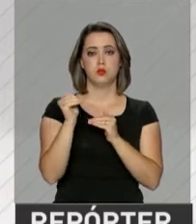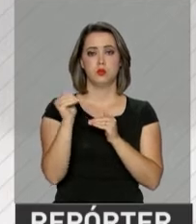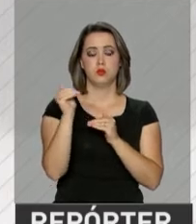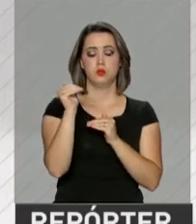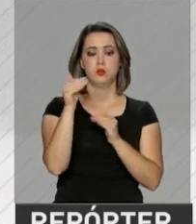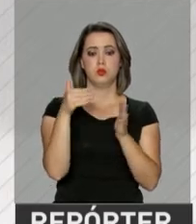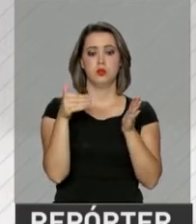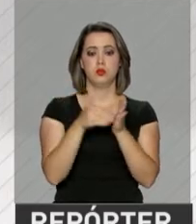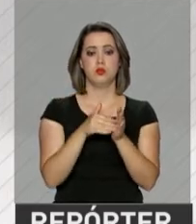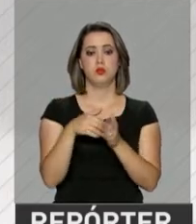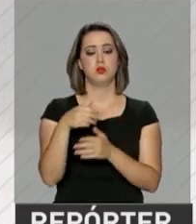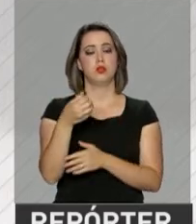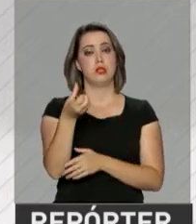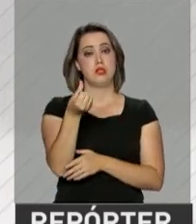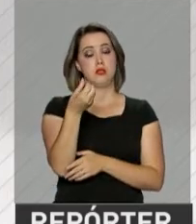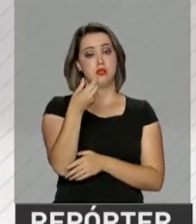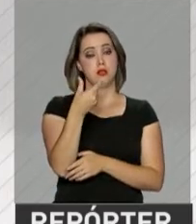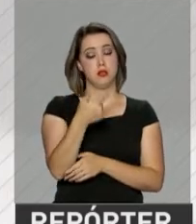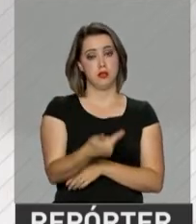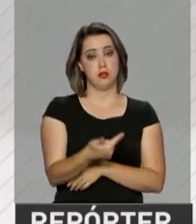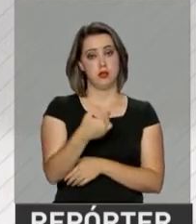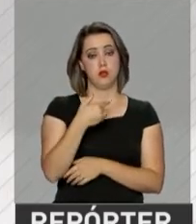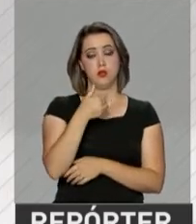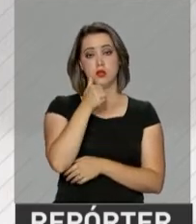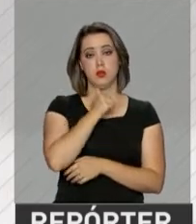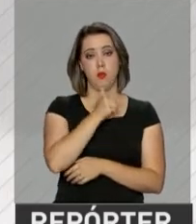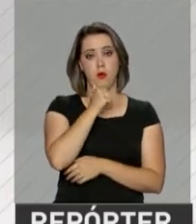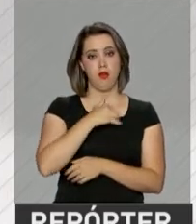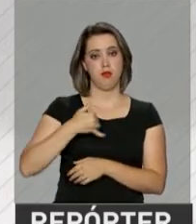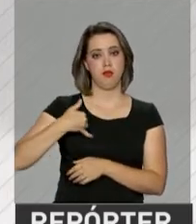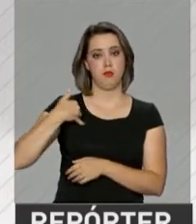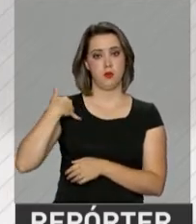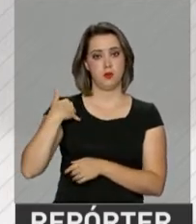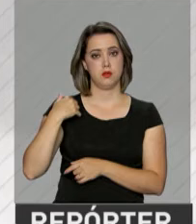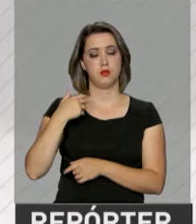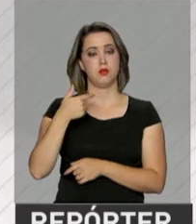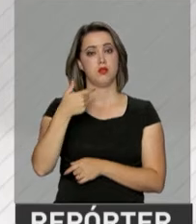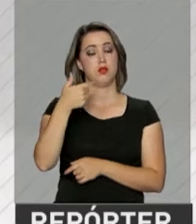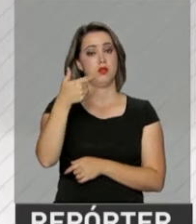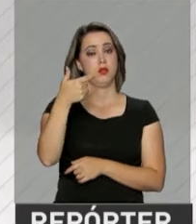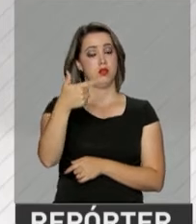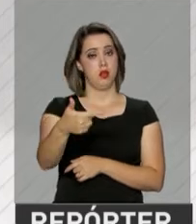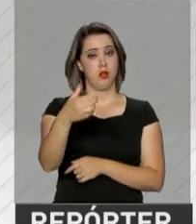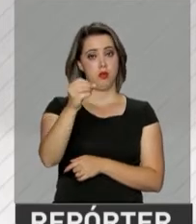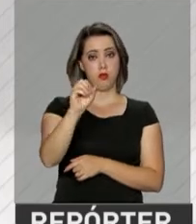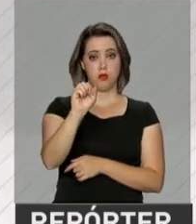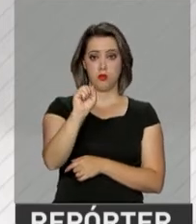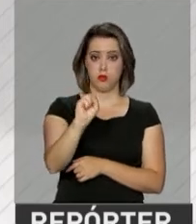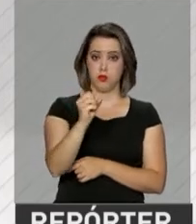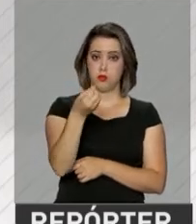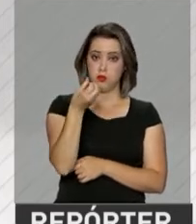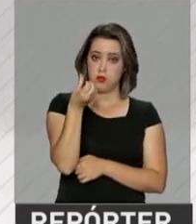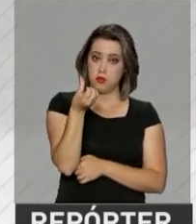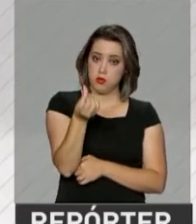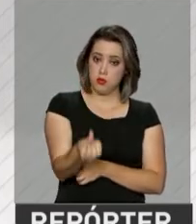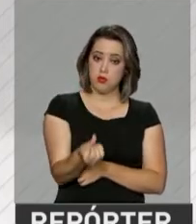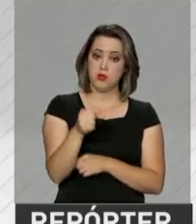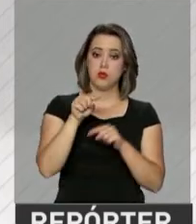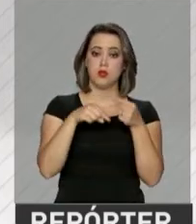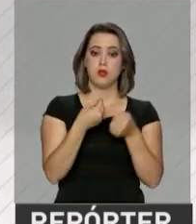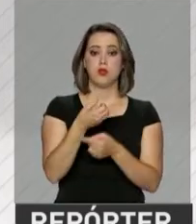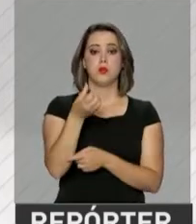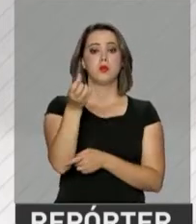chegar a 62 anos para as mulheres se aposentarem em 2036 e 65 anos para homens